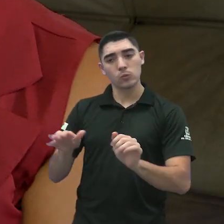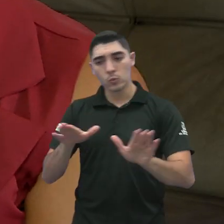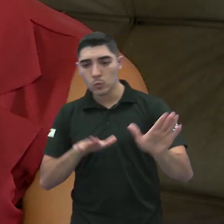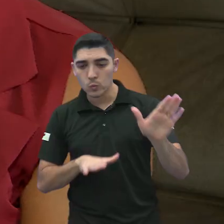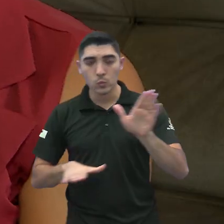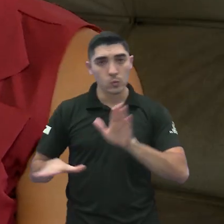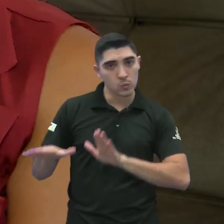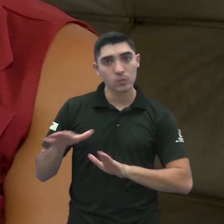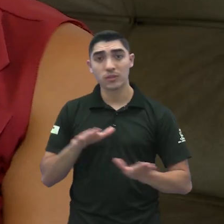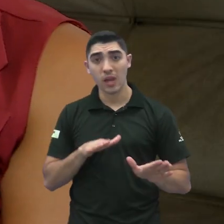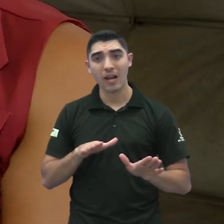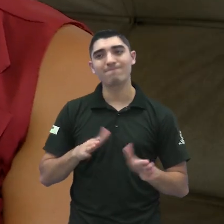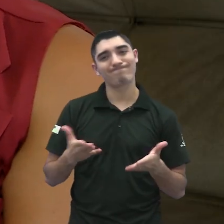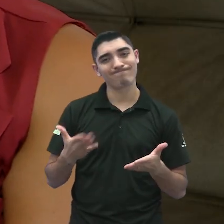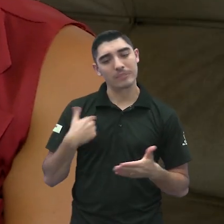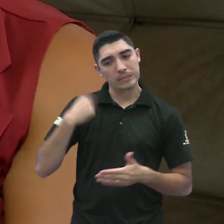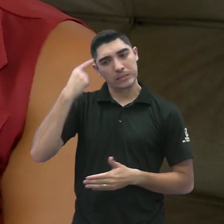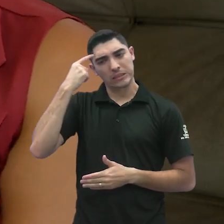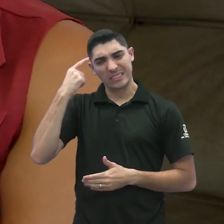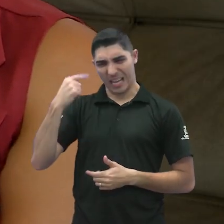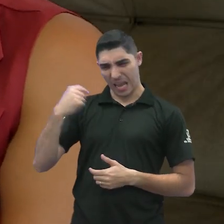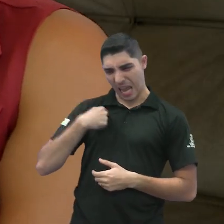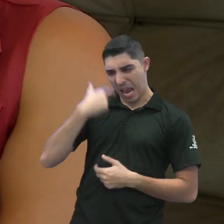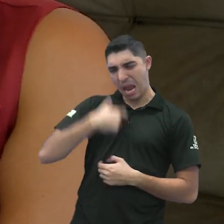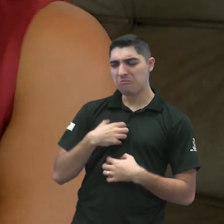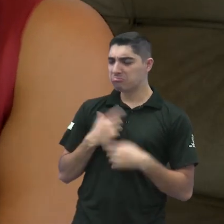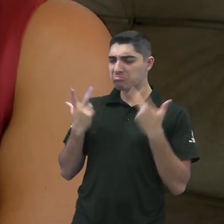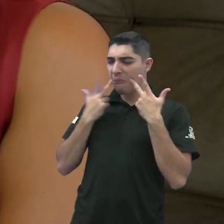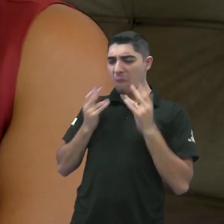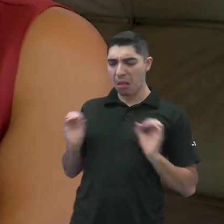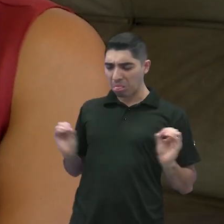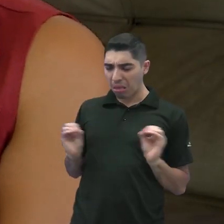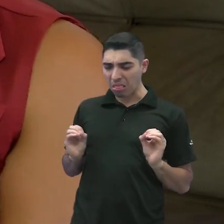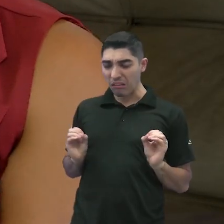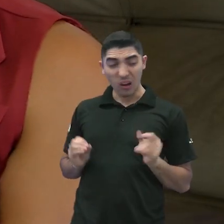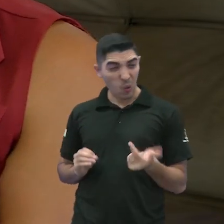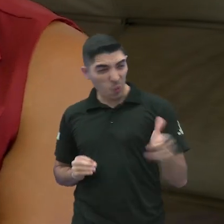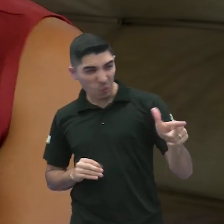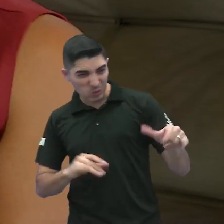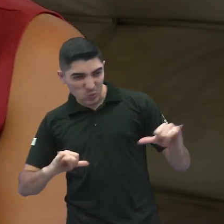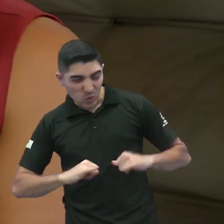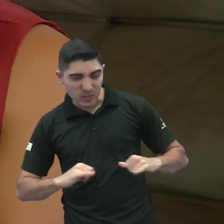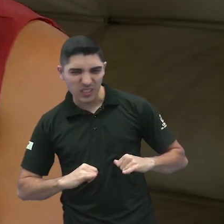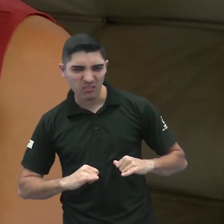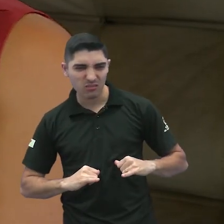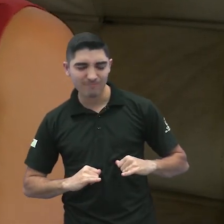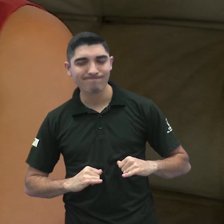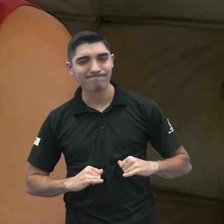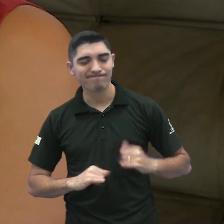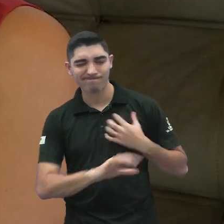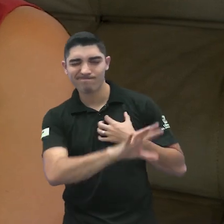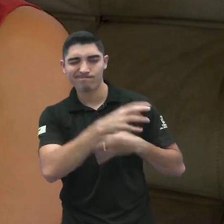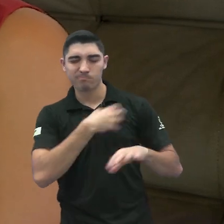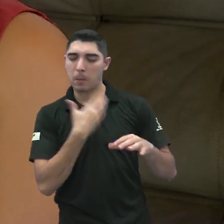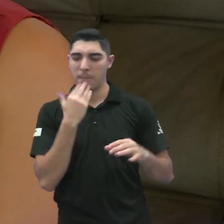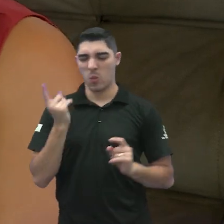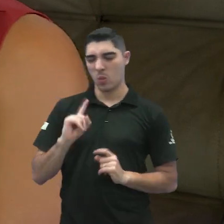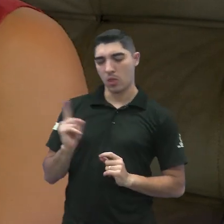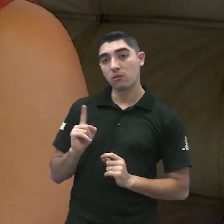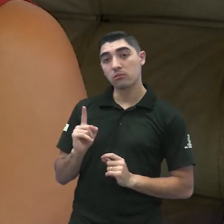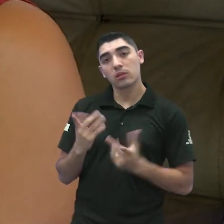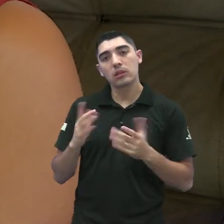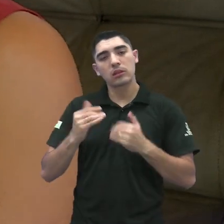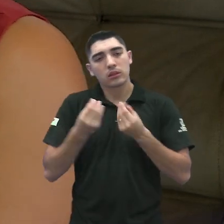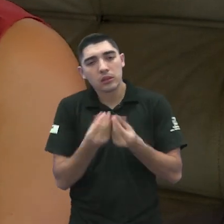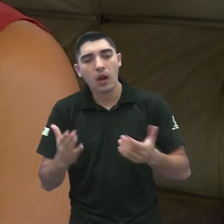me faz mal, mas está fazendo mal para o outro. Então, eu acho que a empatia é isso. É gerar um todo, gerar um carinho,